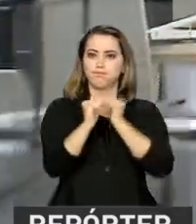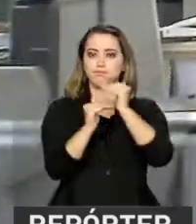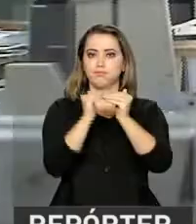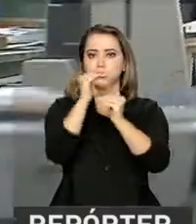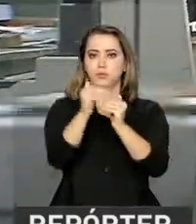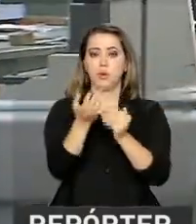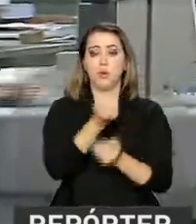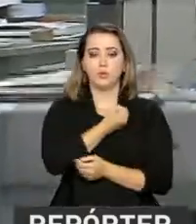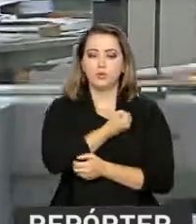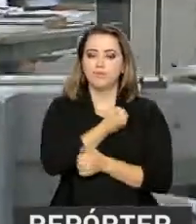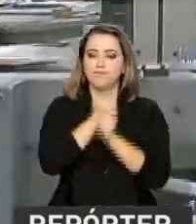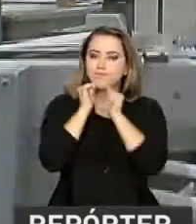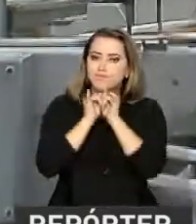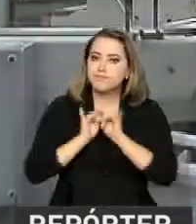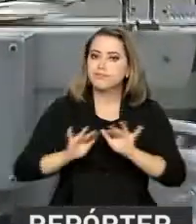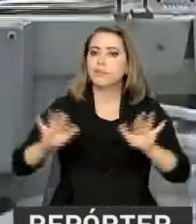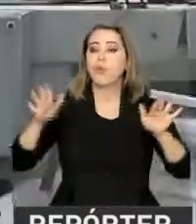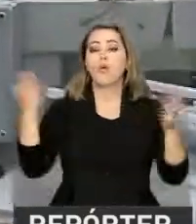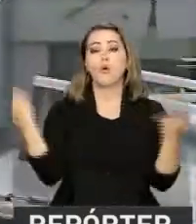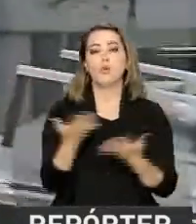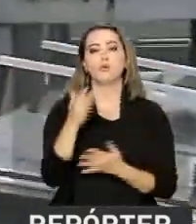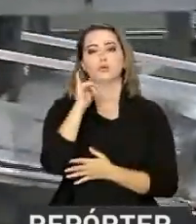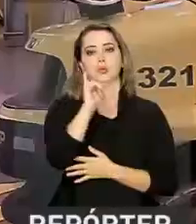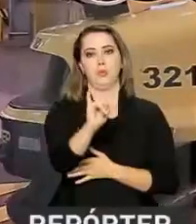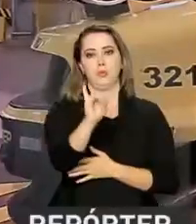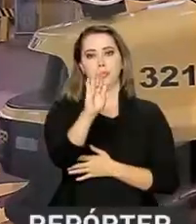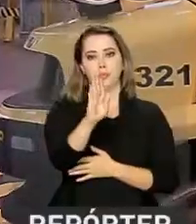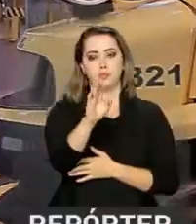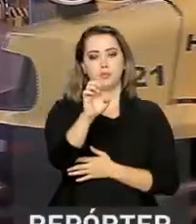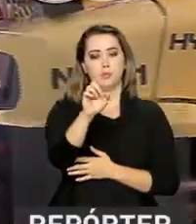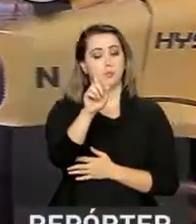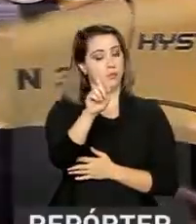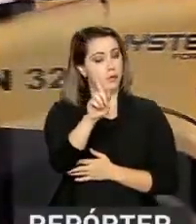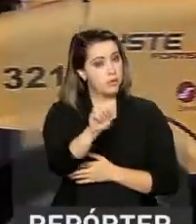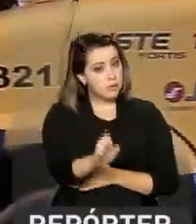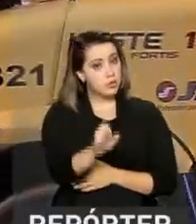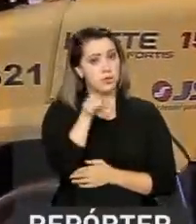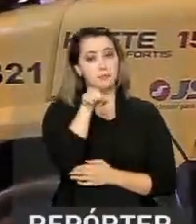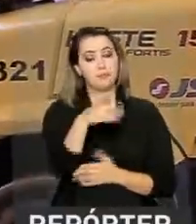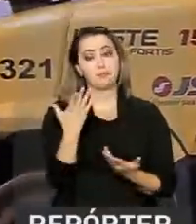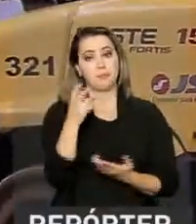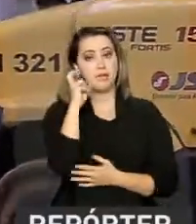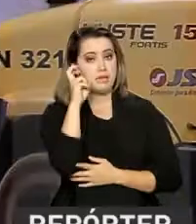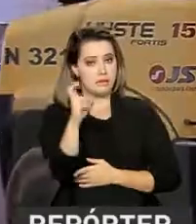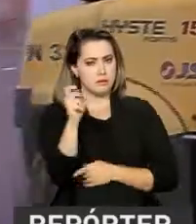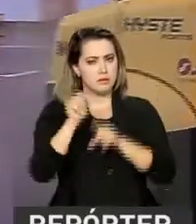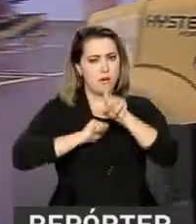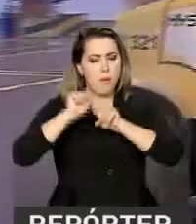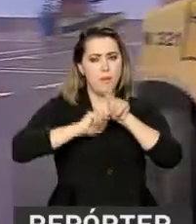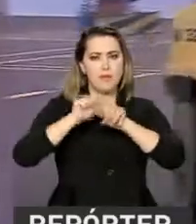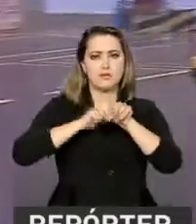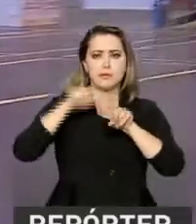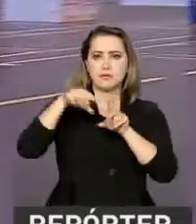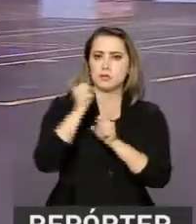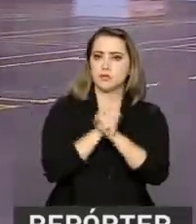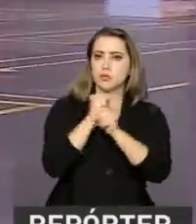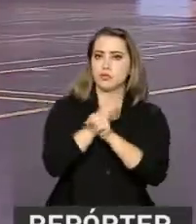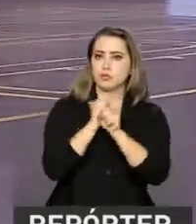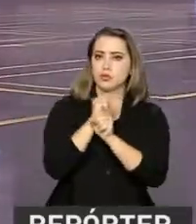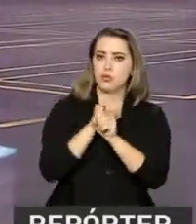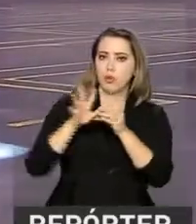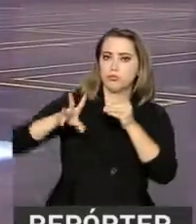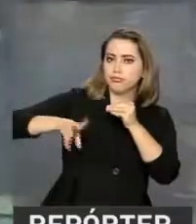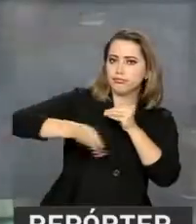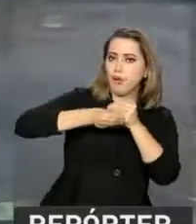divulgados hoje pelo IBGE. Nos cinco primeiros meses de 2017, o setor industrial acumulou acréscimo de